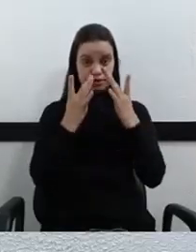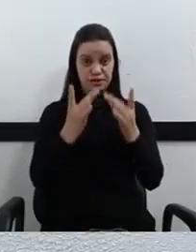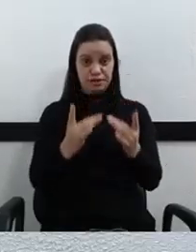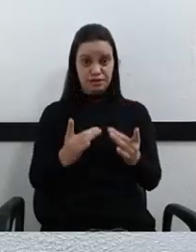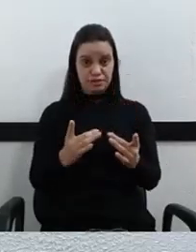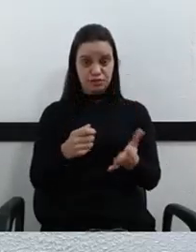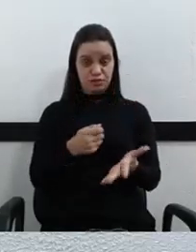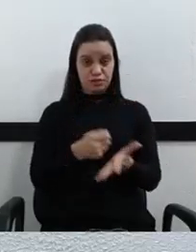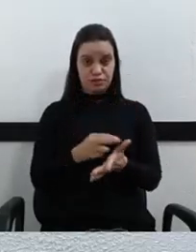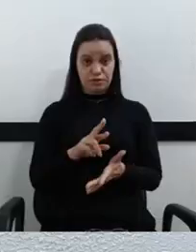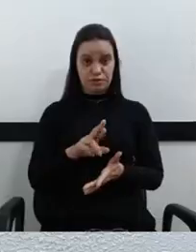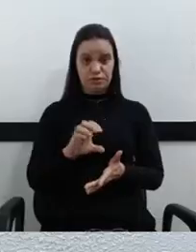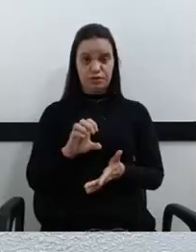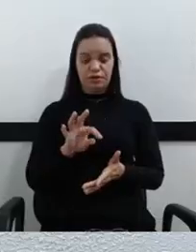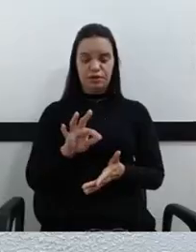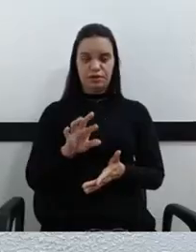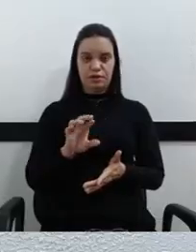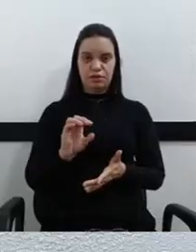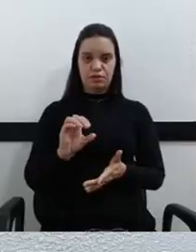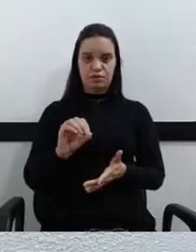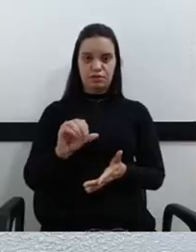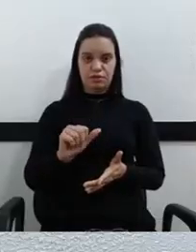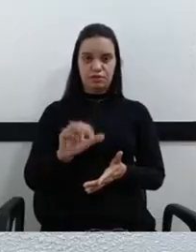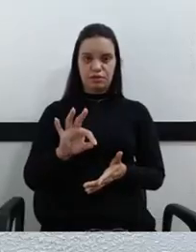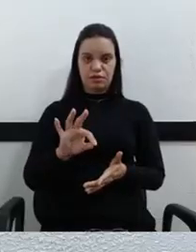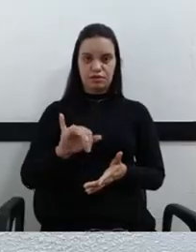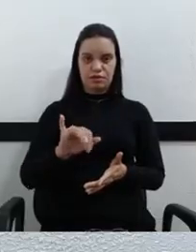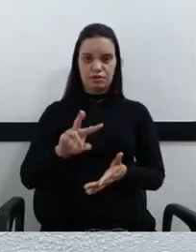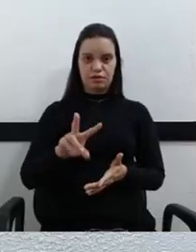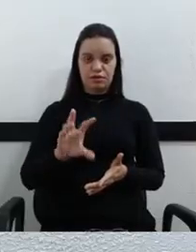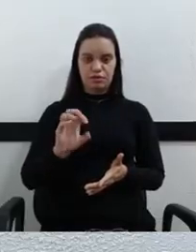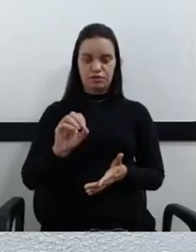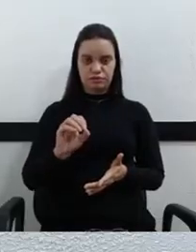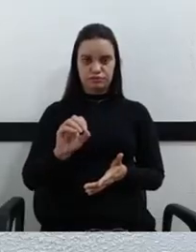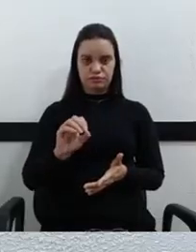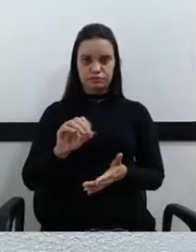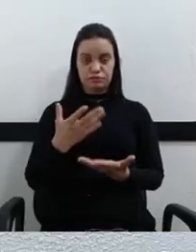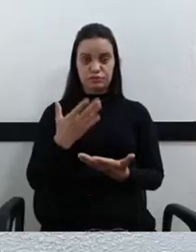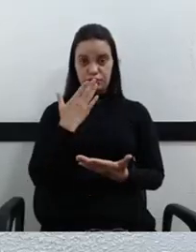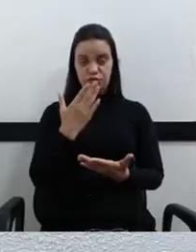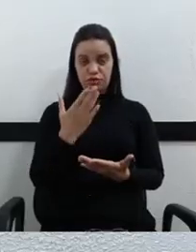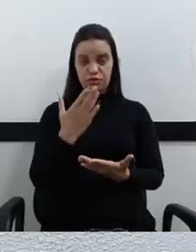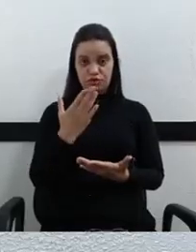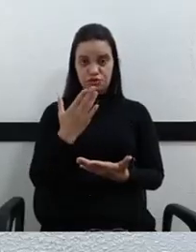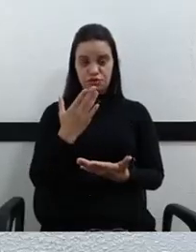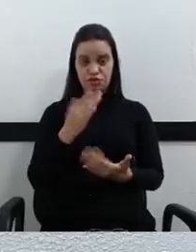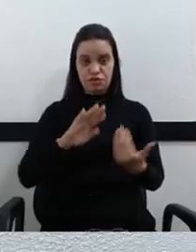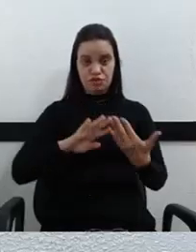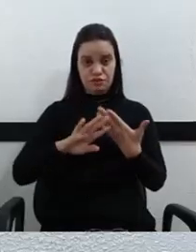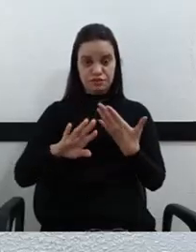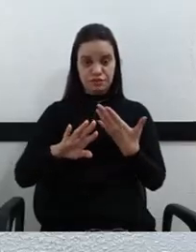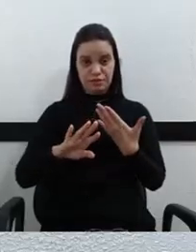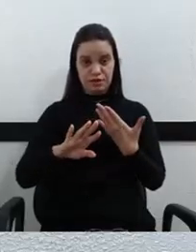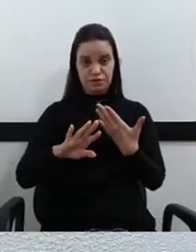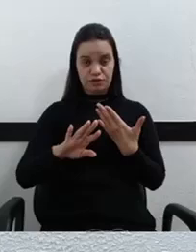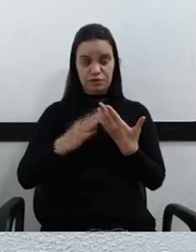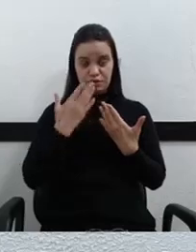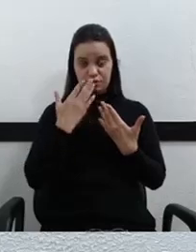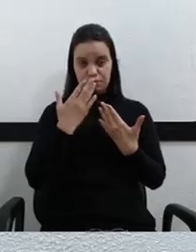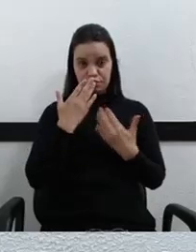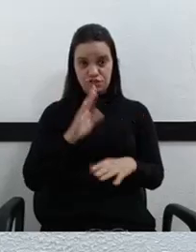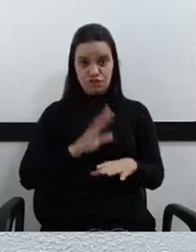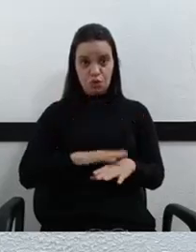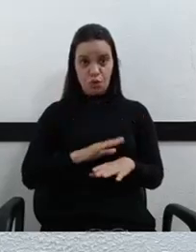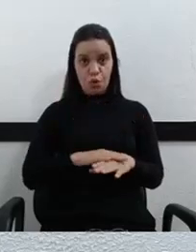retroativo. Neste cenário, os eventuais pedidos de licença que forem feitos hoje, com pedidos